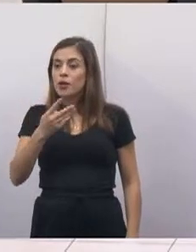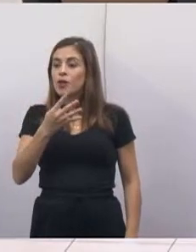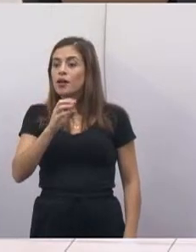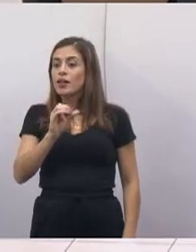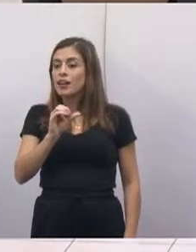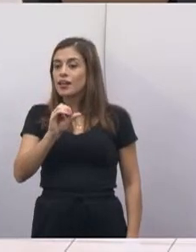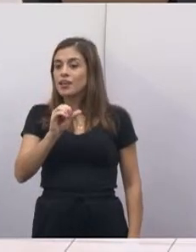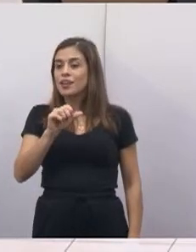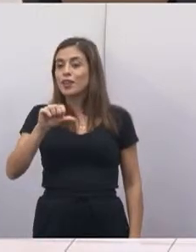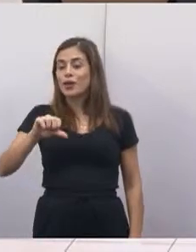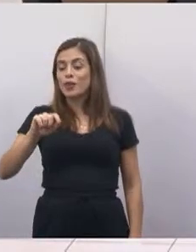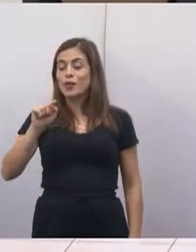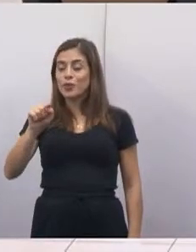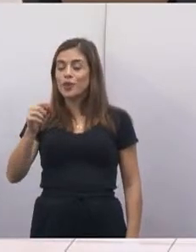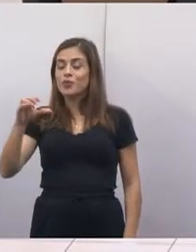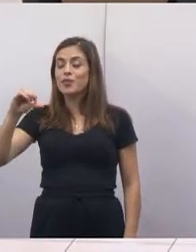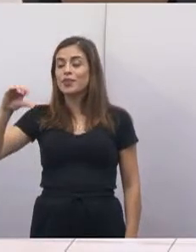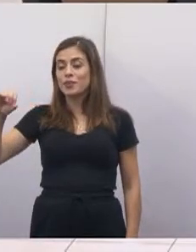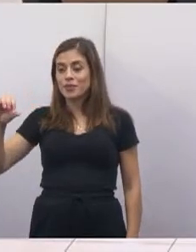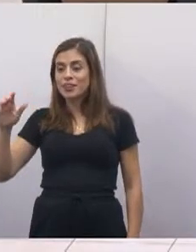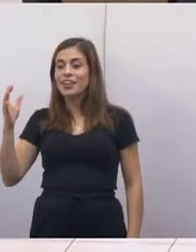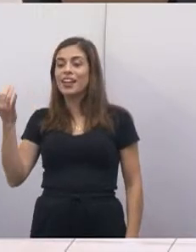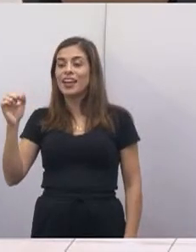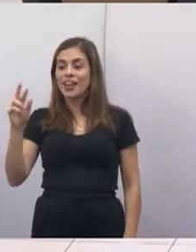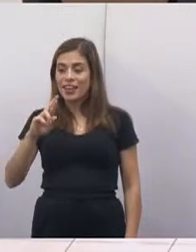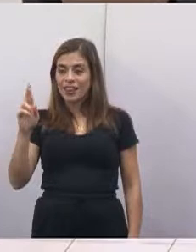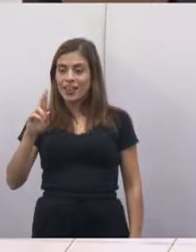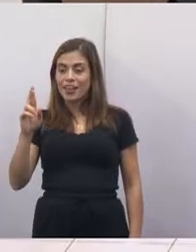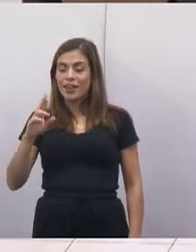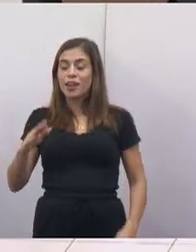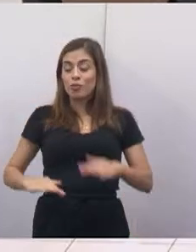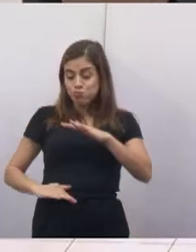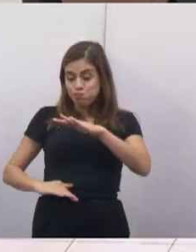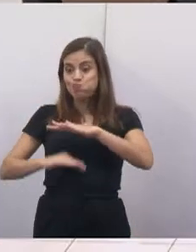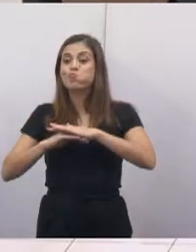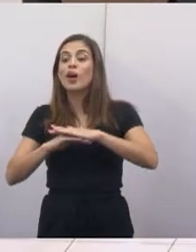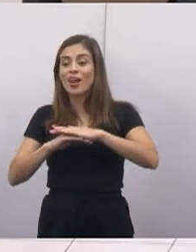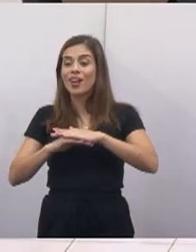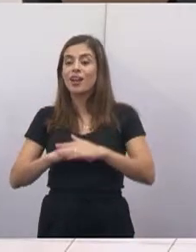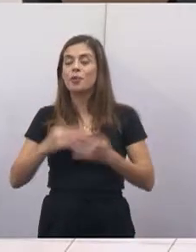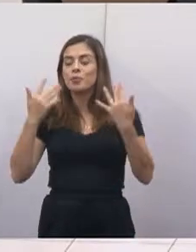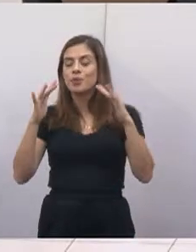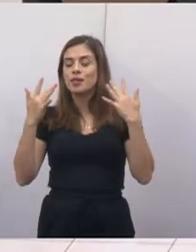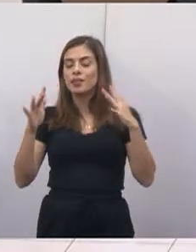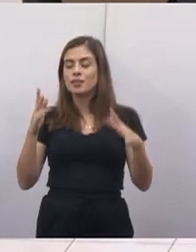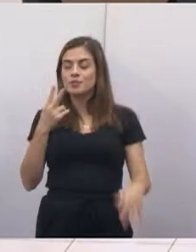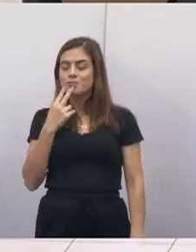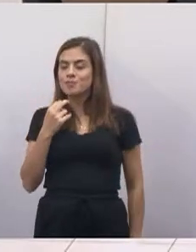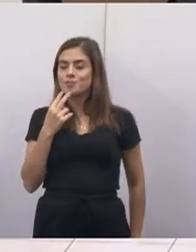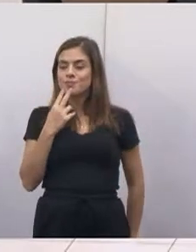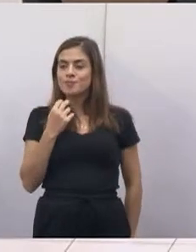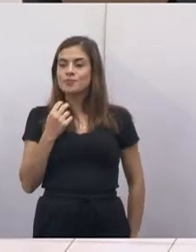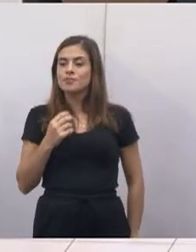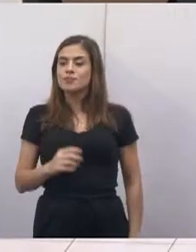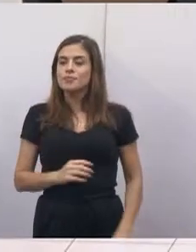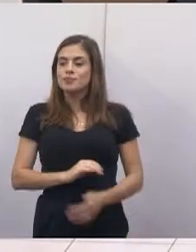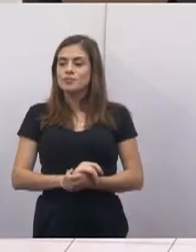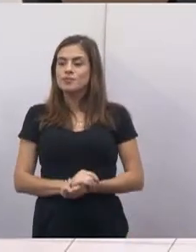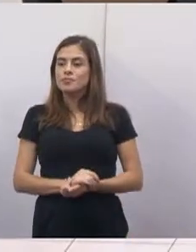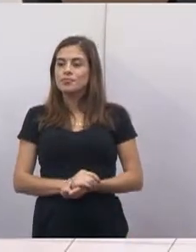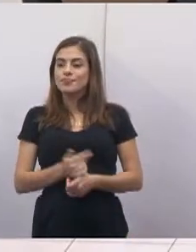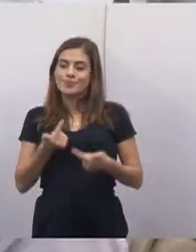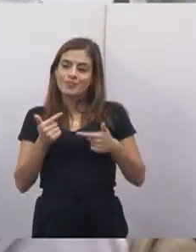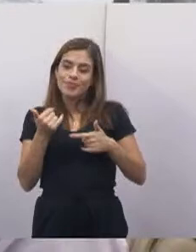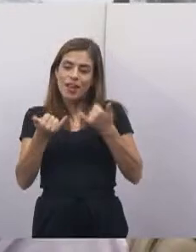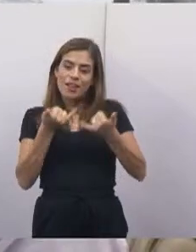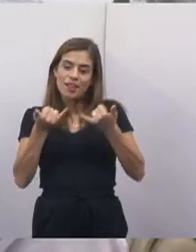quanto o vereador Valmir aí está com capacidade. Mas parabéns mais uma vez para o Valmir. E aqui, deixando a brincadeira de